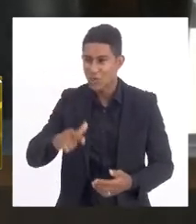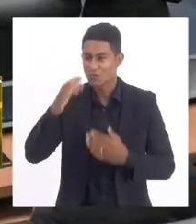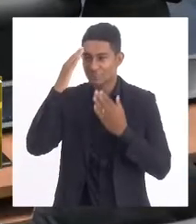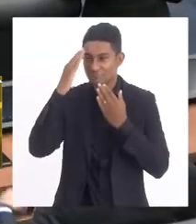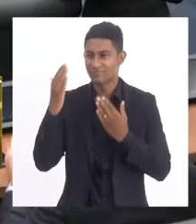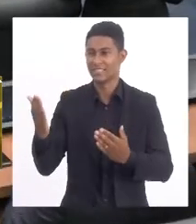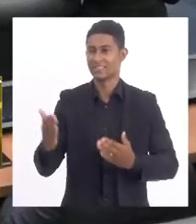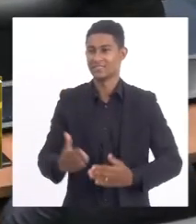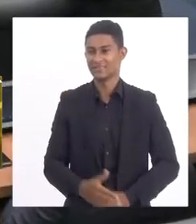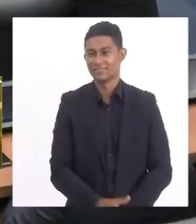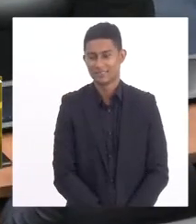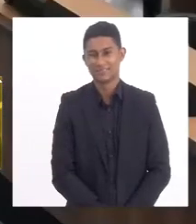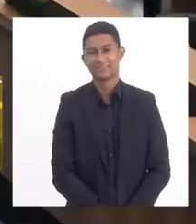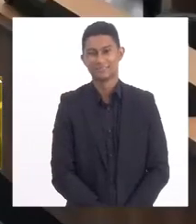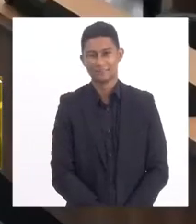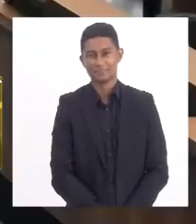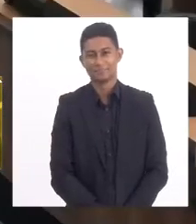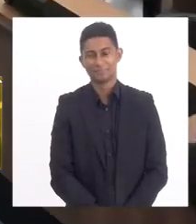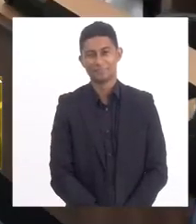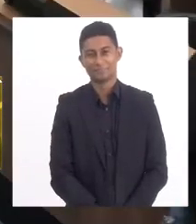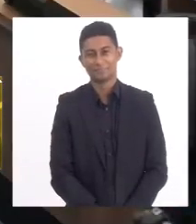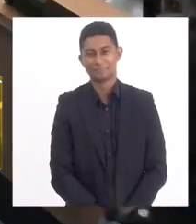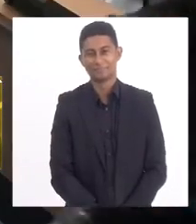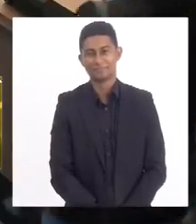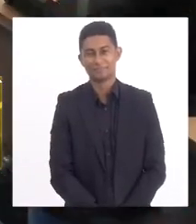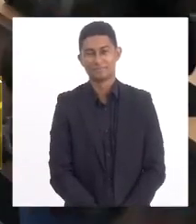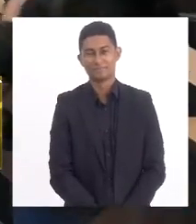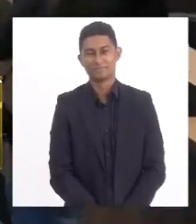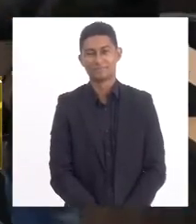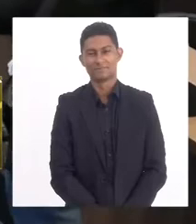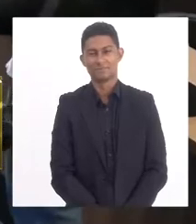obrigado E aí